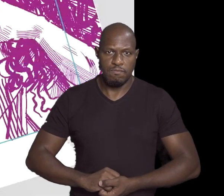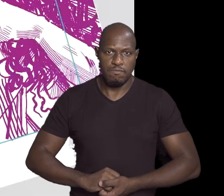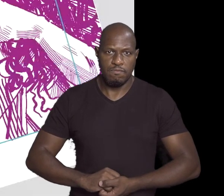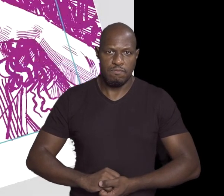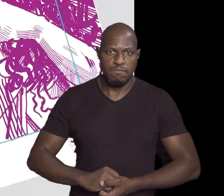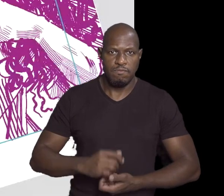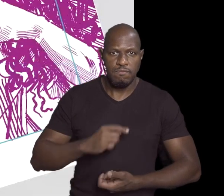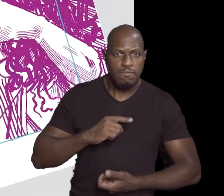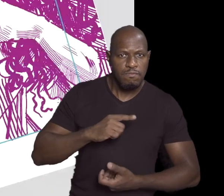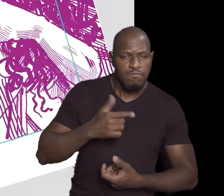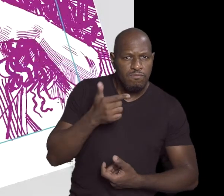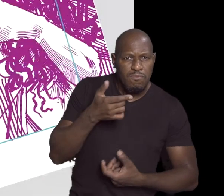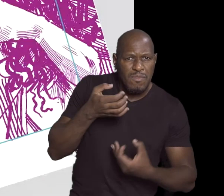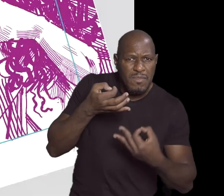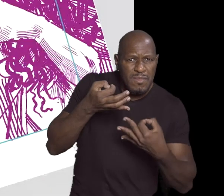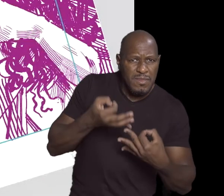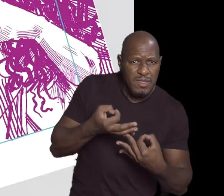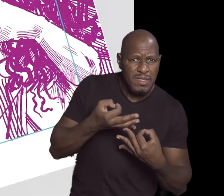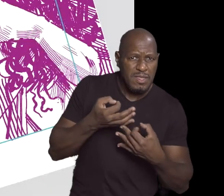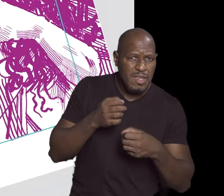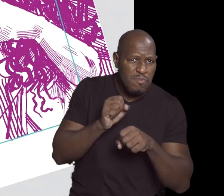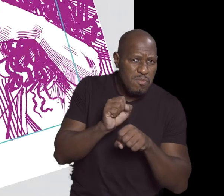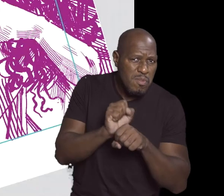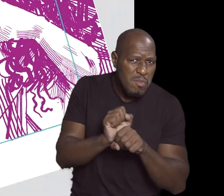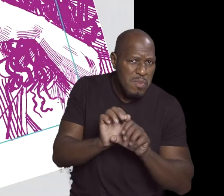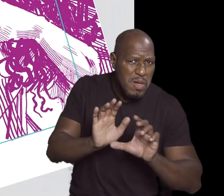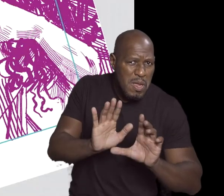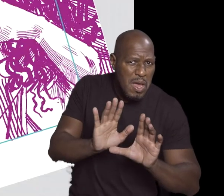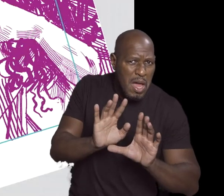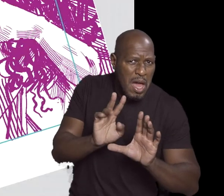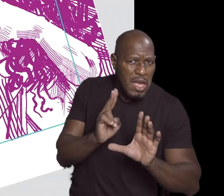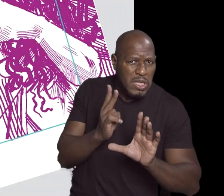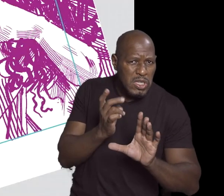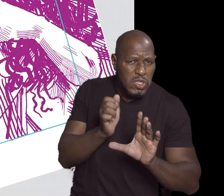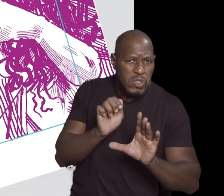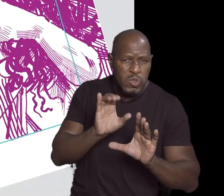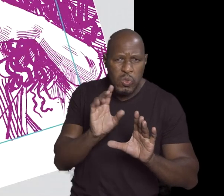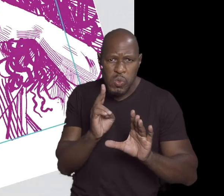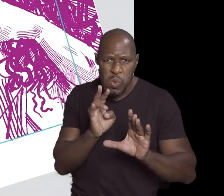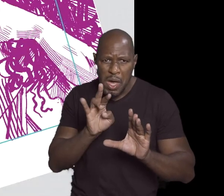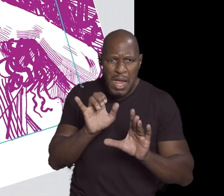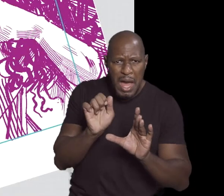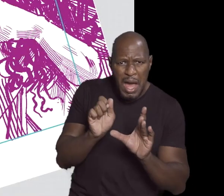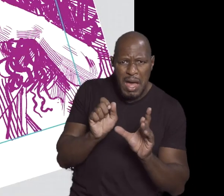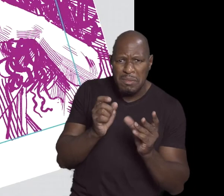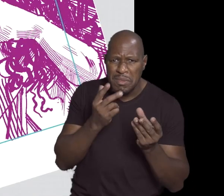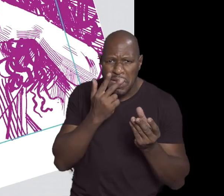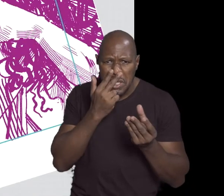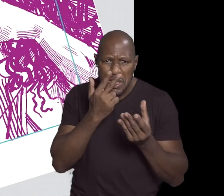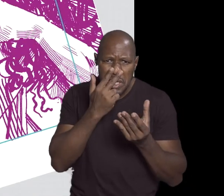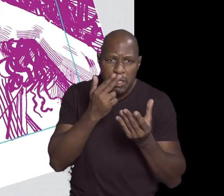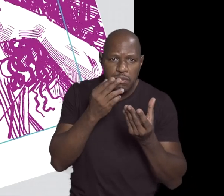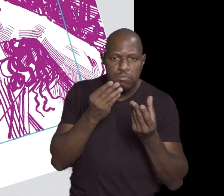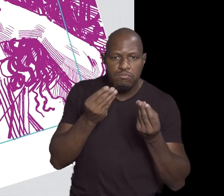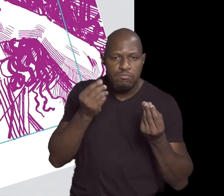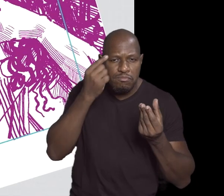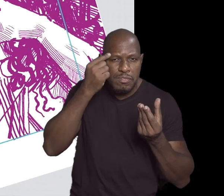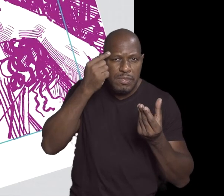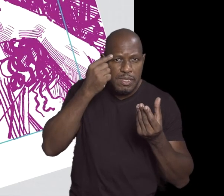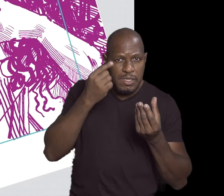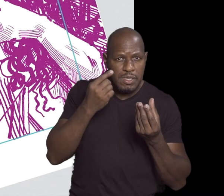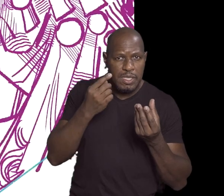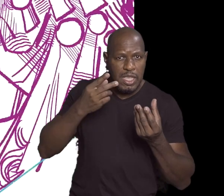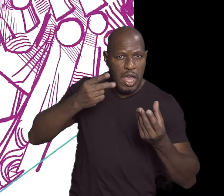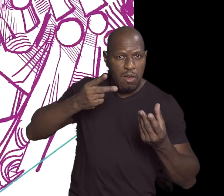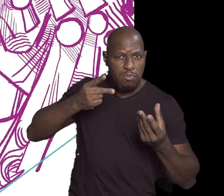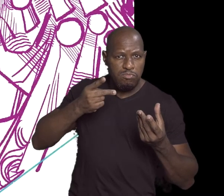eu não tenho certeza se eu vou parar por aí a rachura, mas acho que a segunda